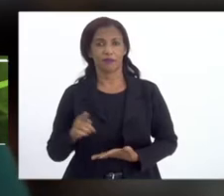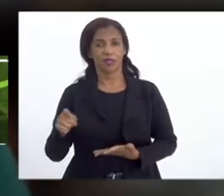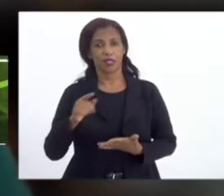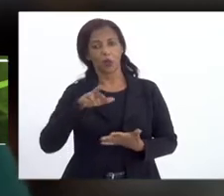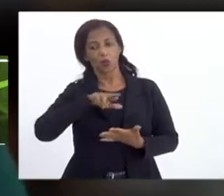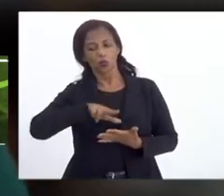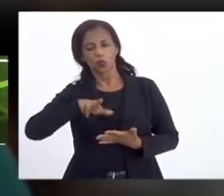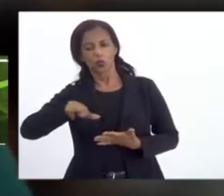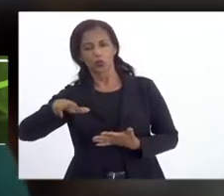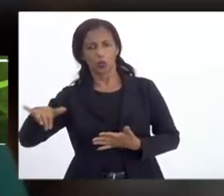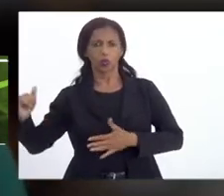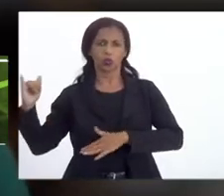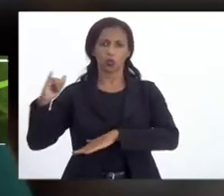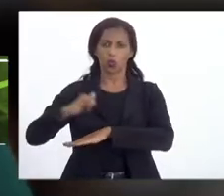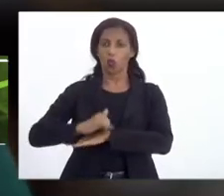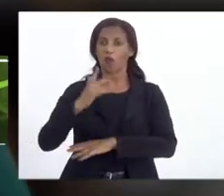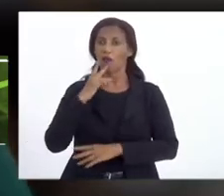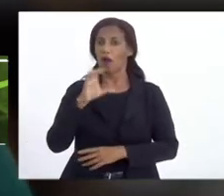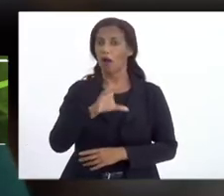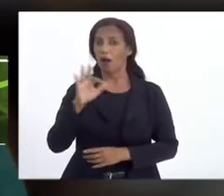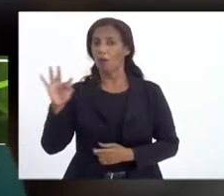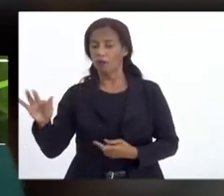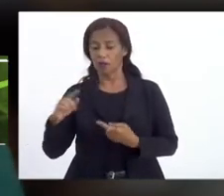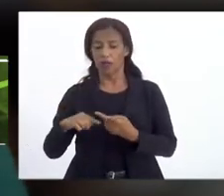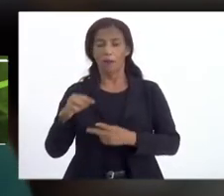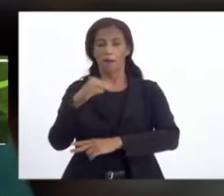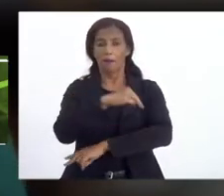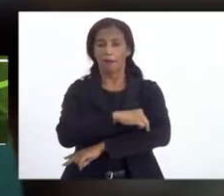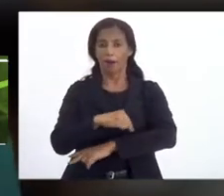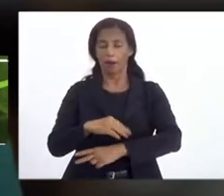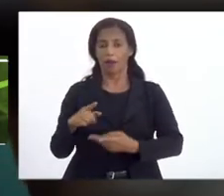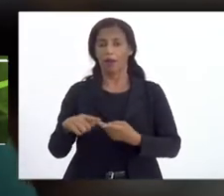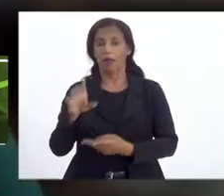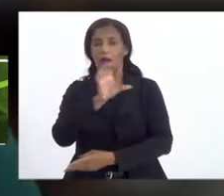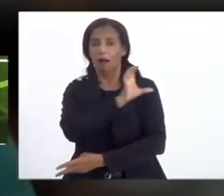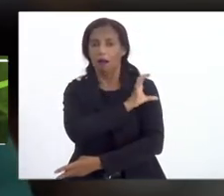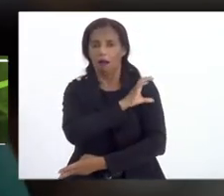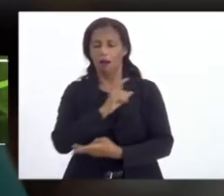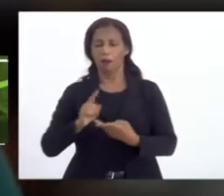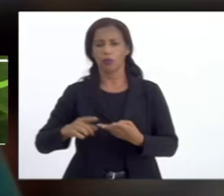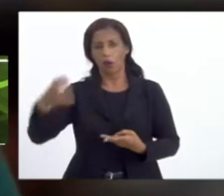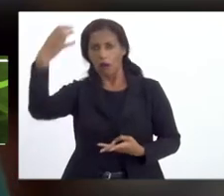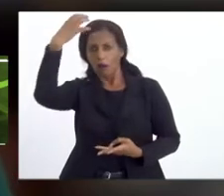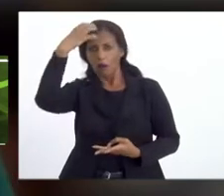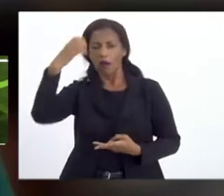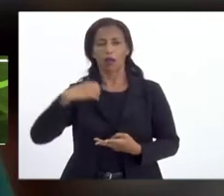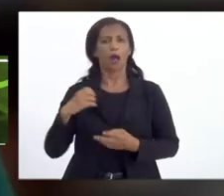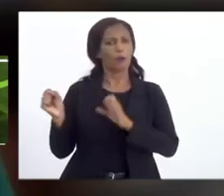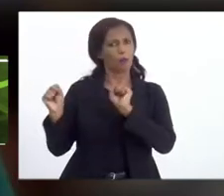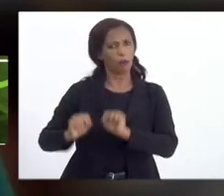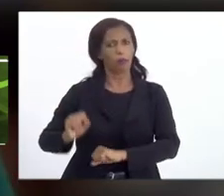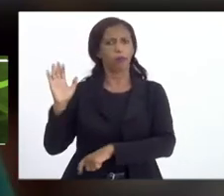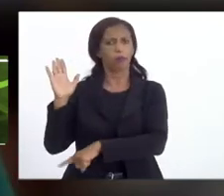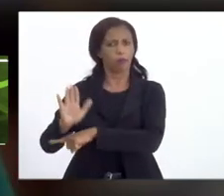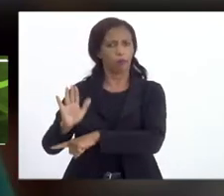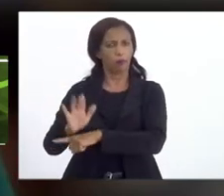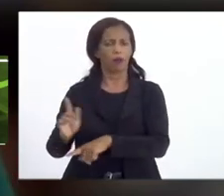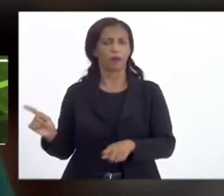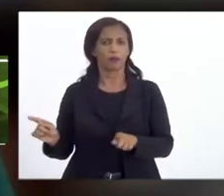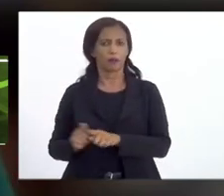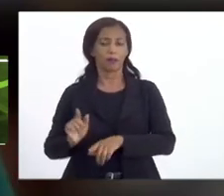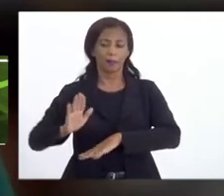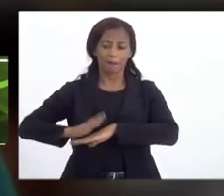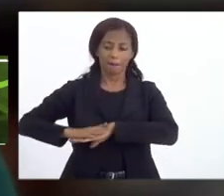outros aeroportos, eu estou falando de Cabo Frio, Macaé, Campos, Angra, outros aeroportos podem contribuir